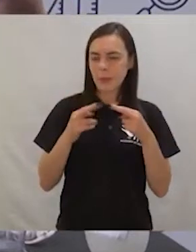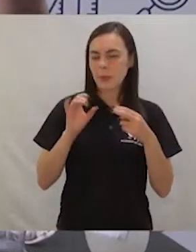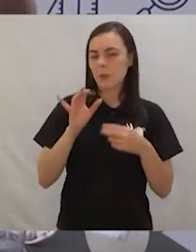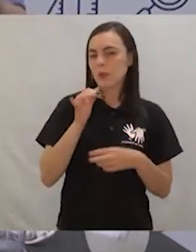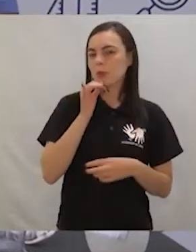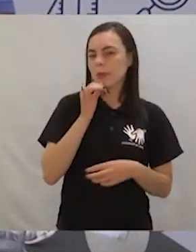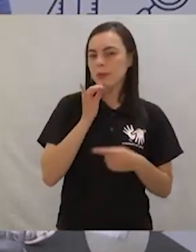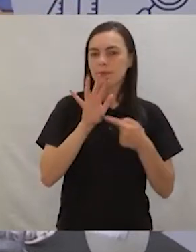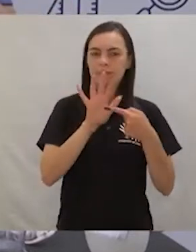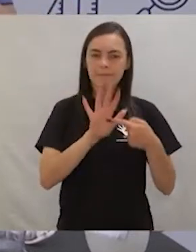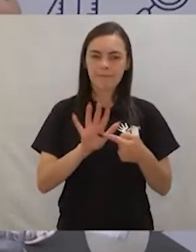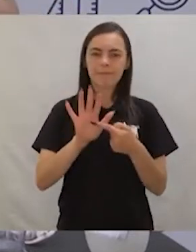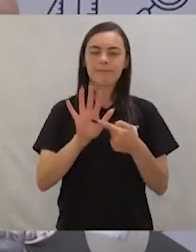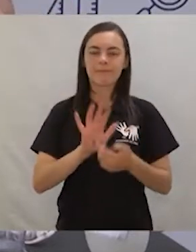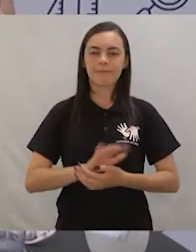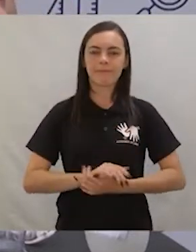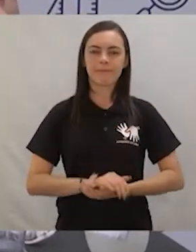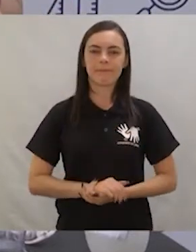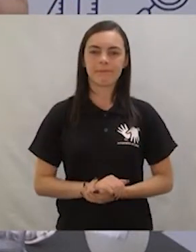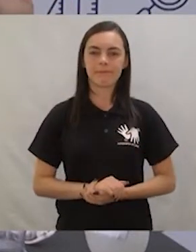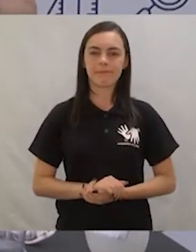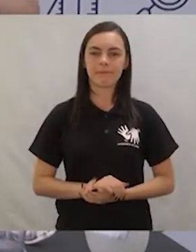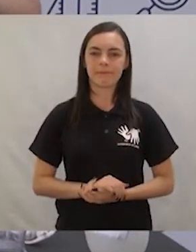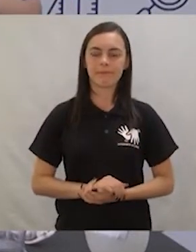professora queria mostrar para vocês o que é rima.